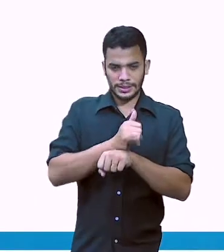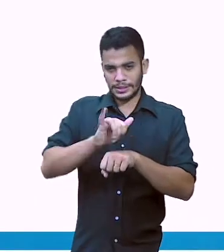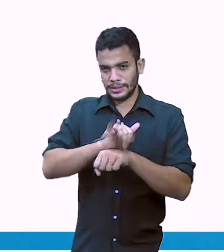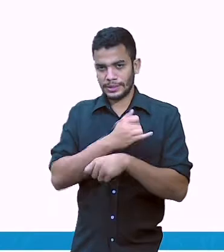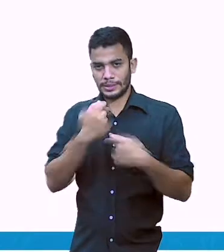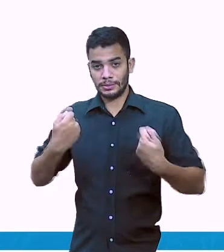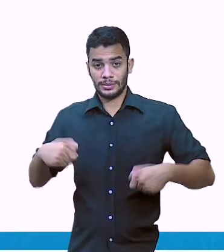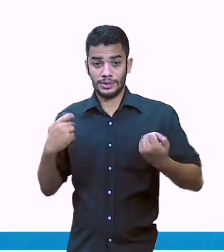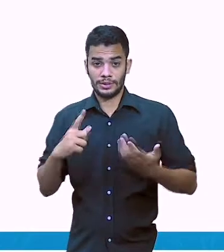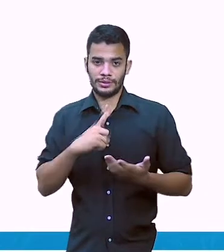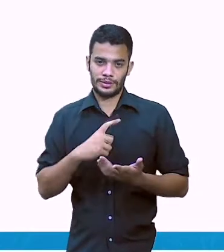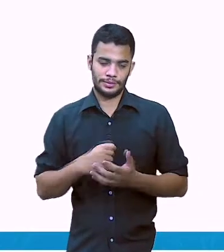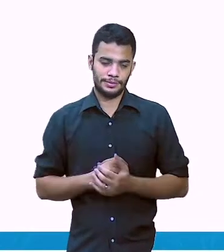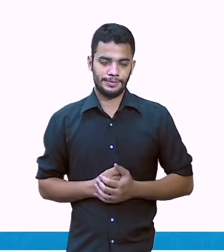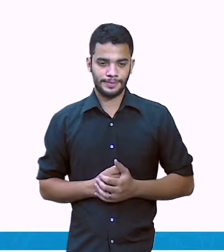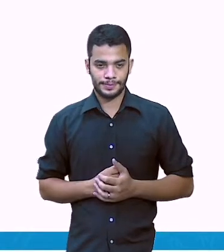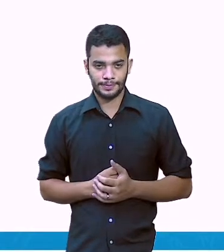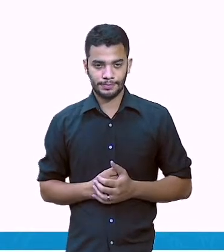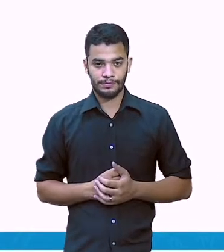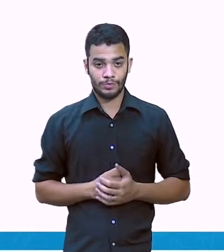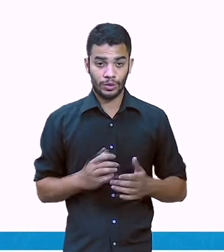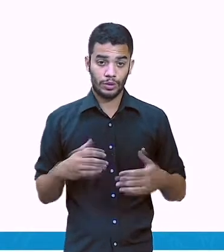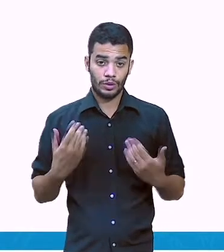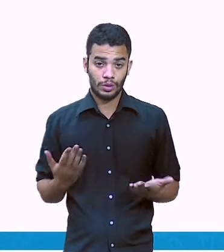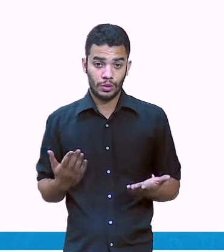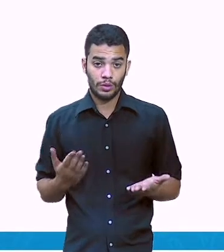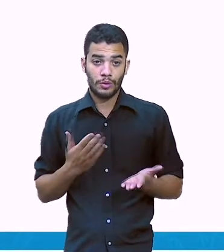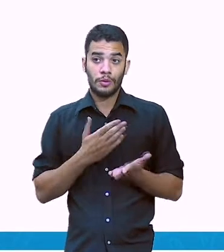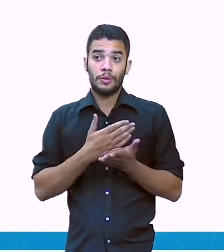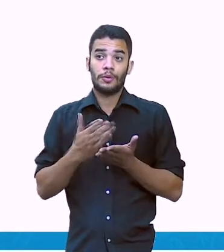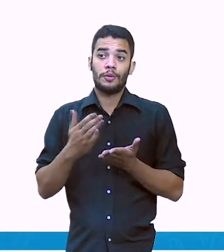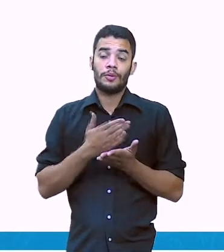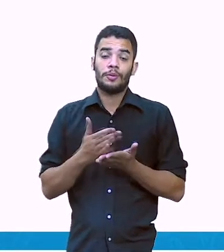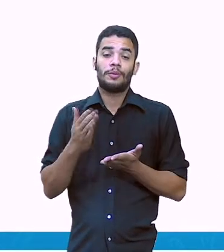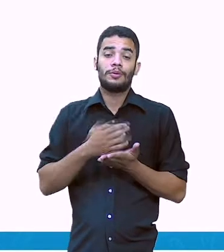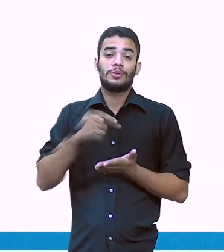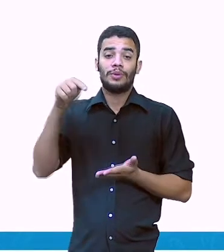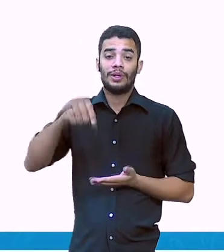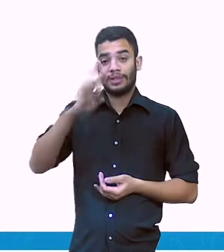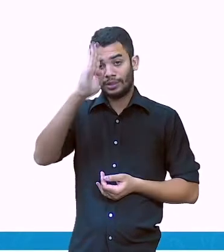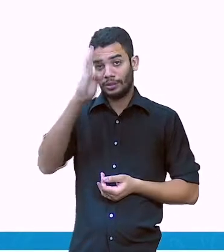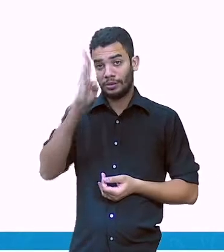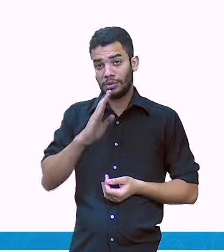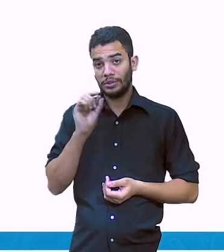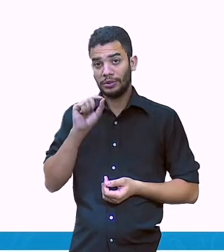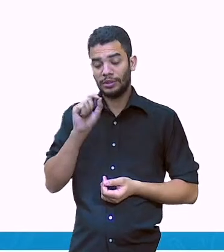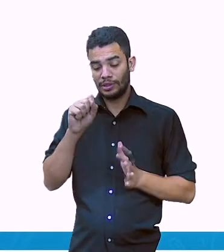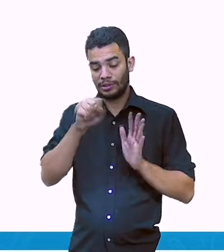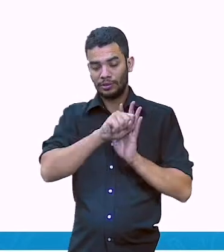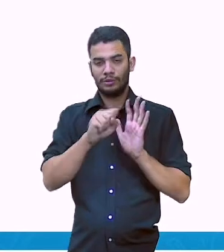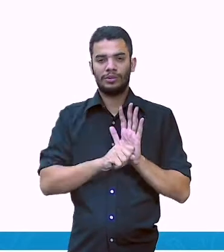Brasil teve início no século XVIII. Mas